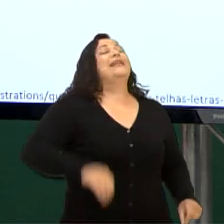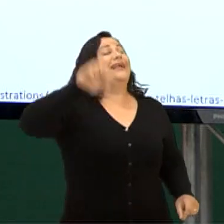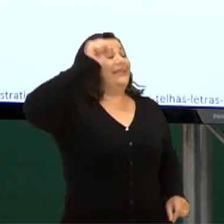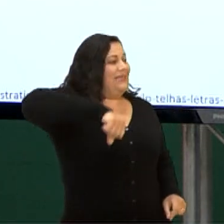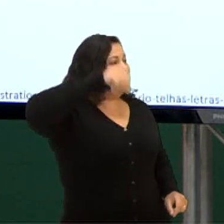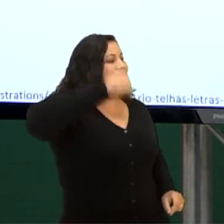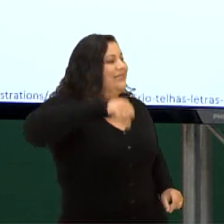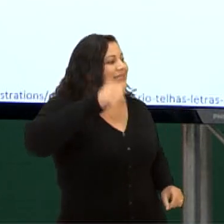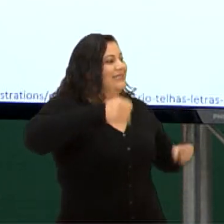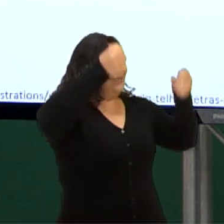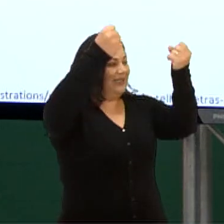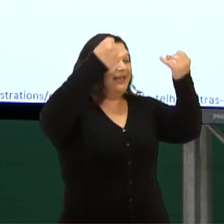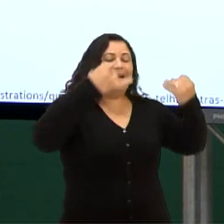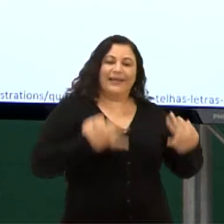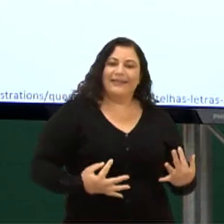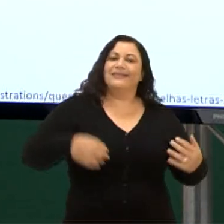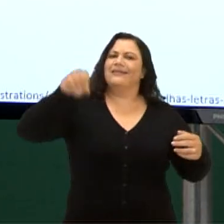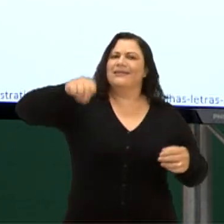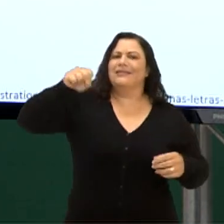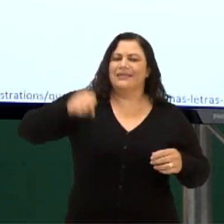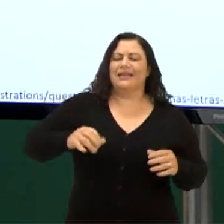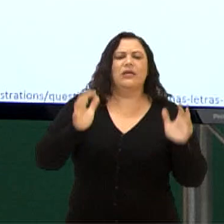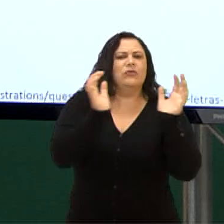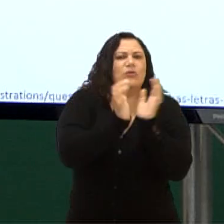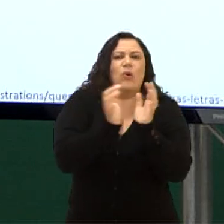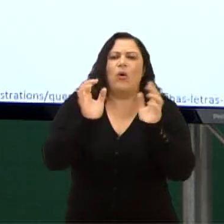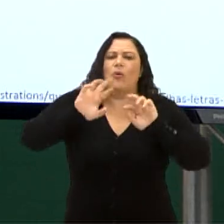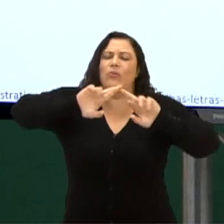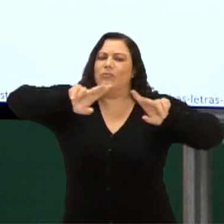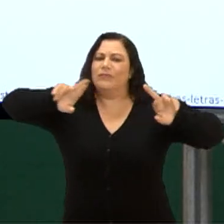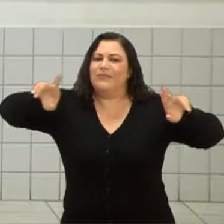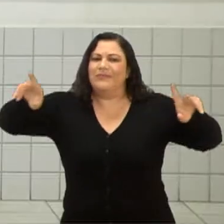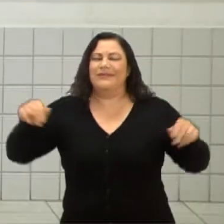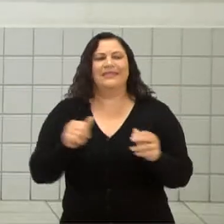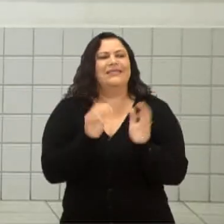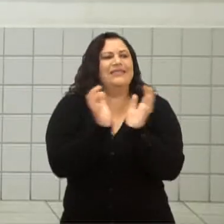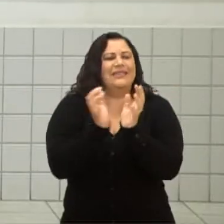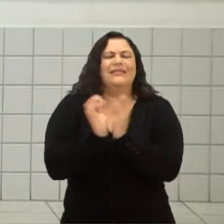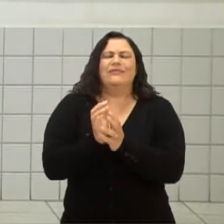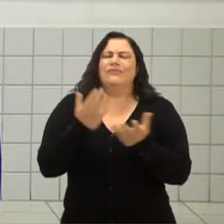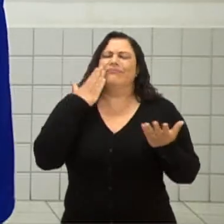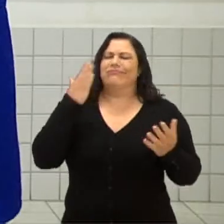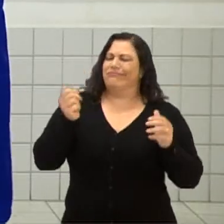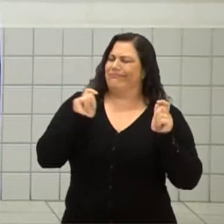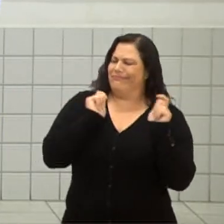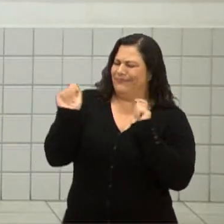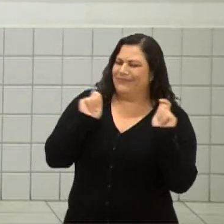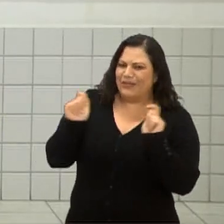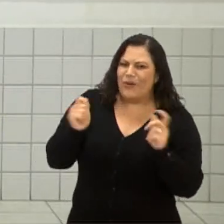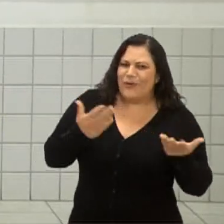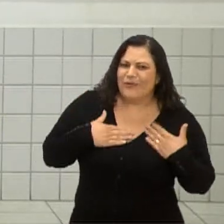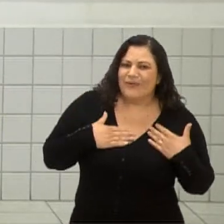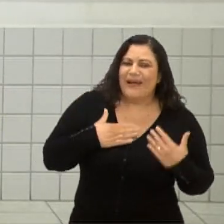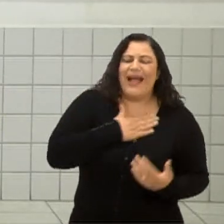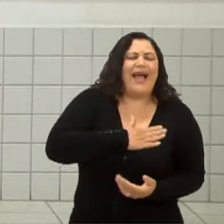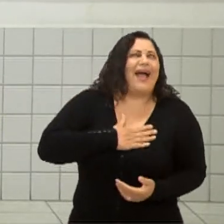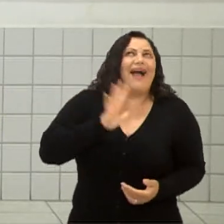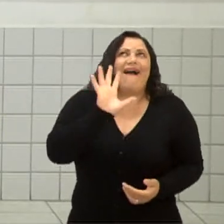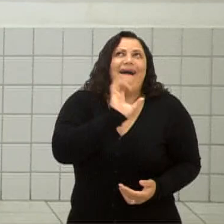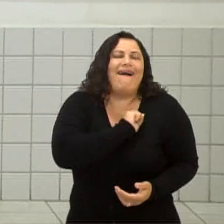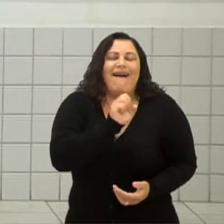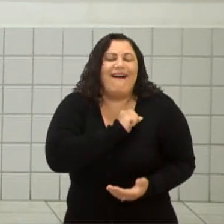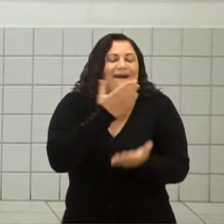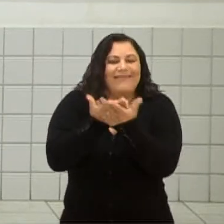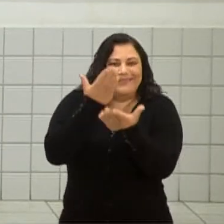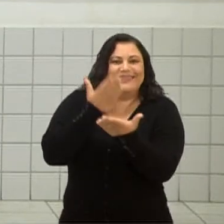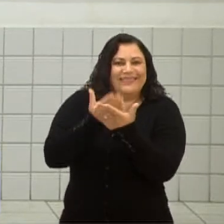fundamental, do ensino médio, vão ter aula ao vivo, com certeza. Eu também estou adorando. Teve a tua, eu participei, né? Eu adoro essas aulas, gente. Ó.